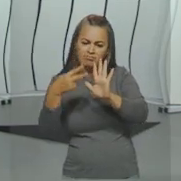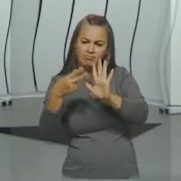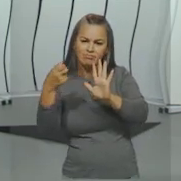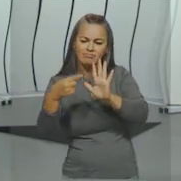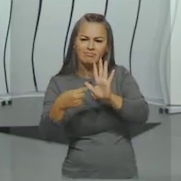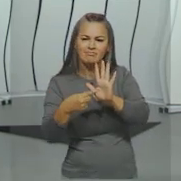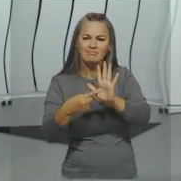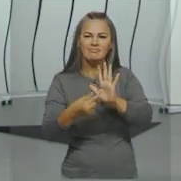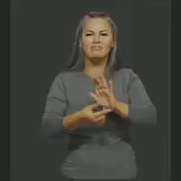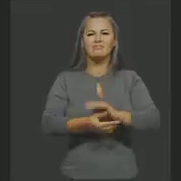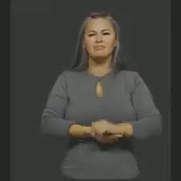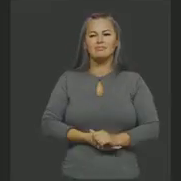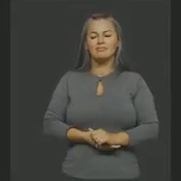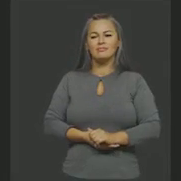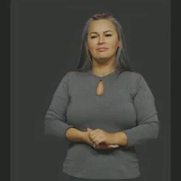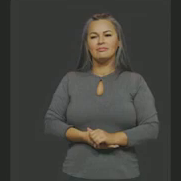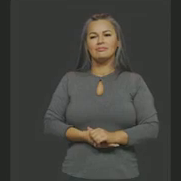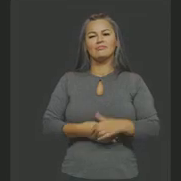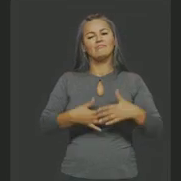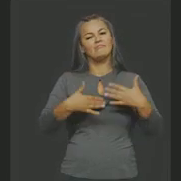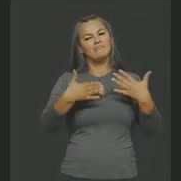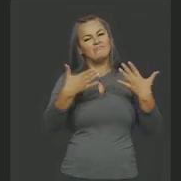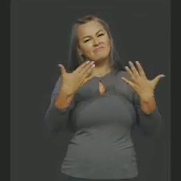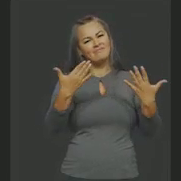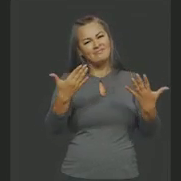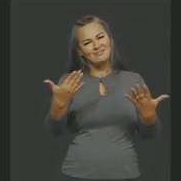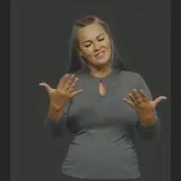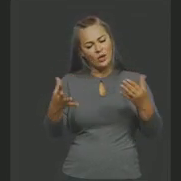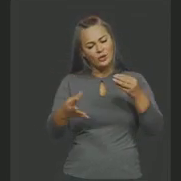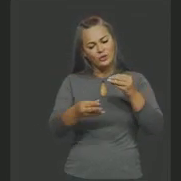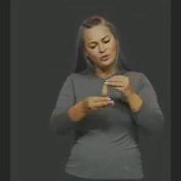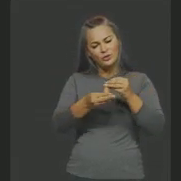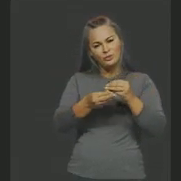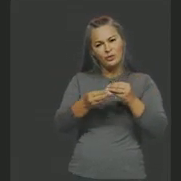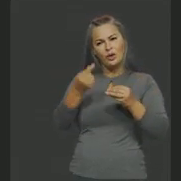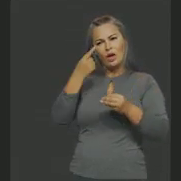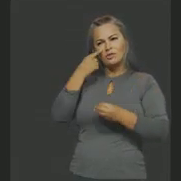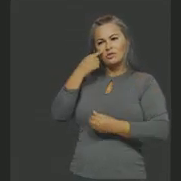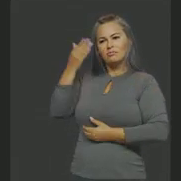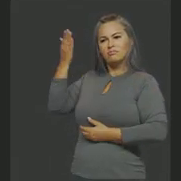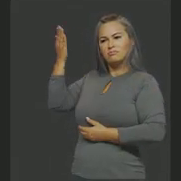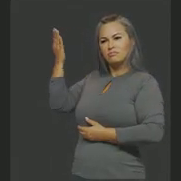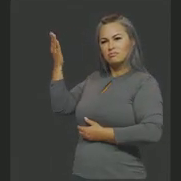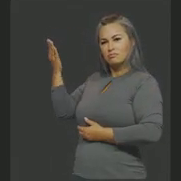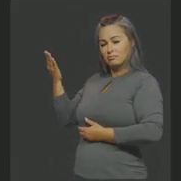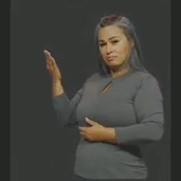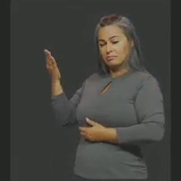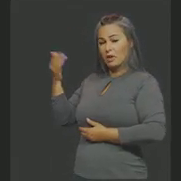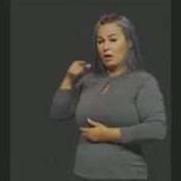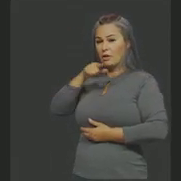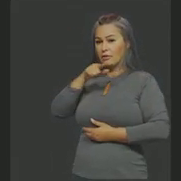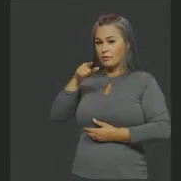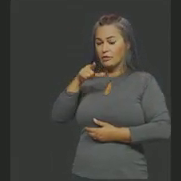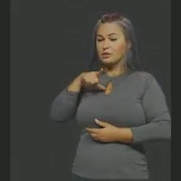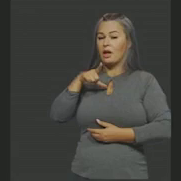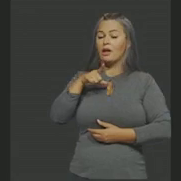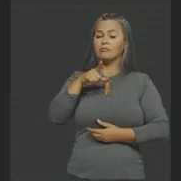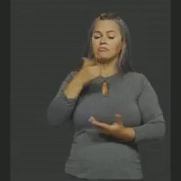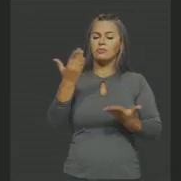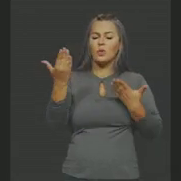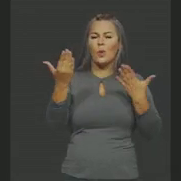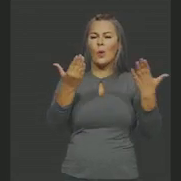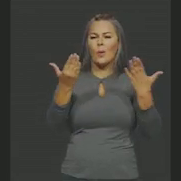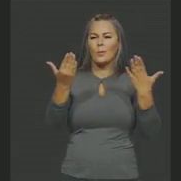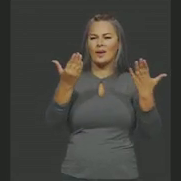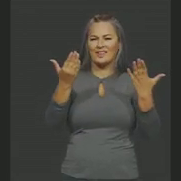É isso. Nós vimos, então, reforçamos aqui hoje a diferença entre clima e tempo. Lembrando que clima ele é medido a